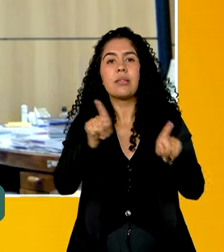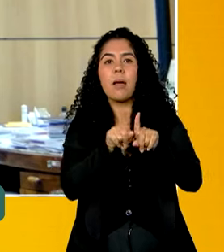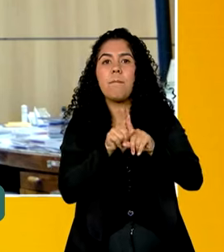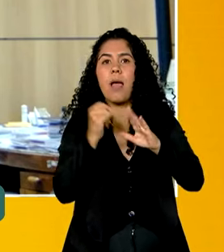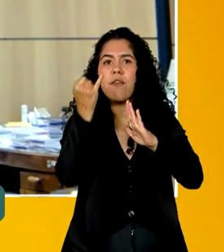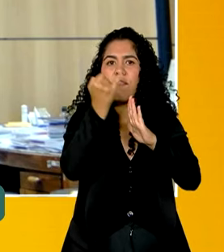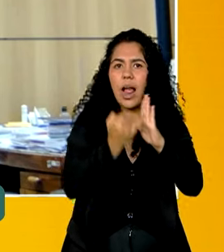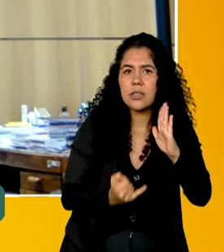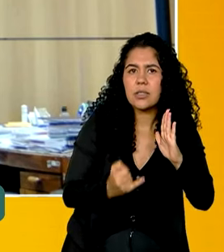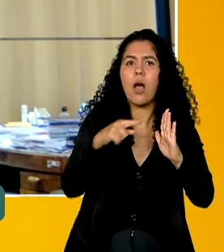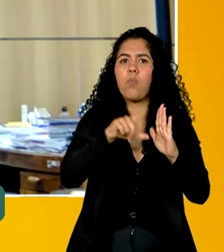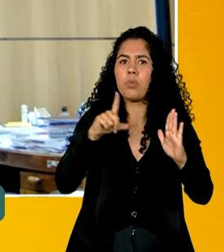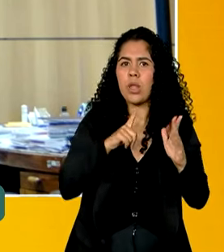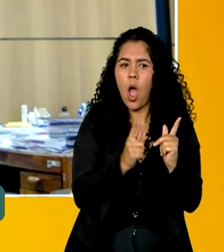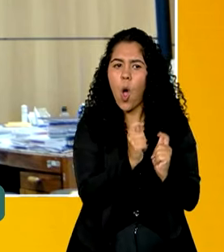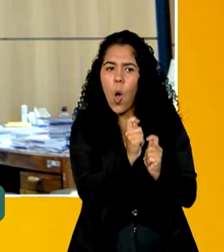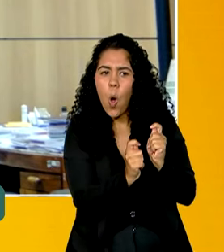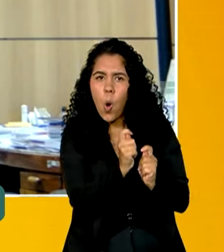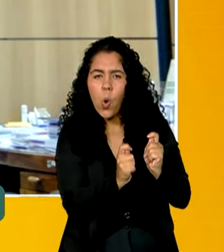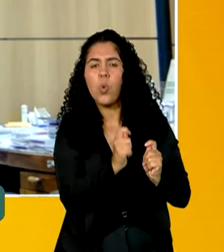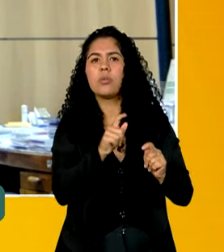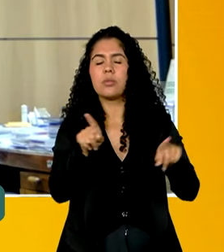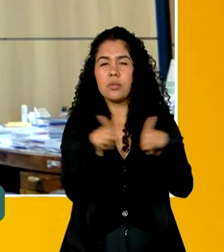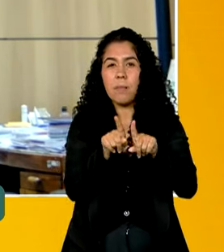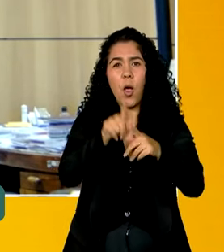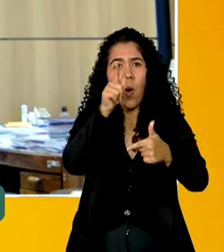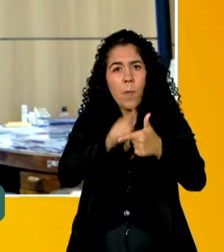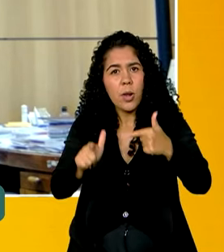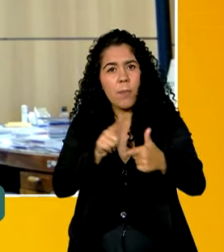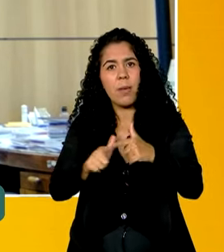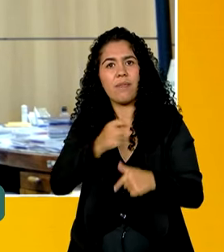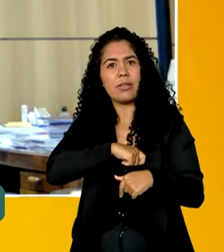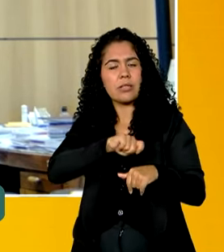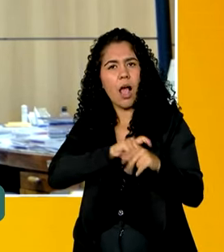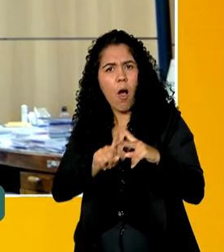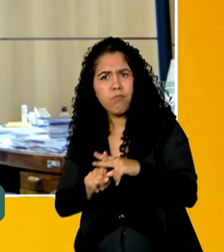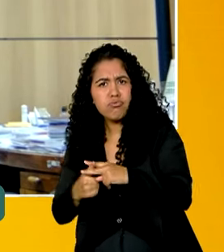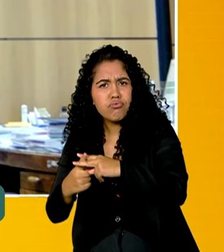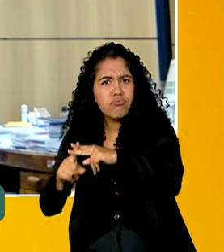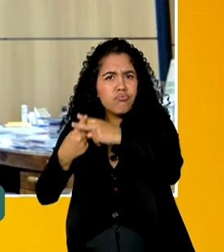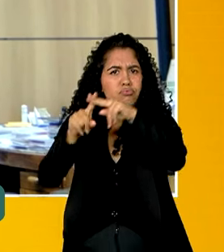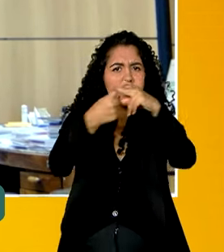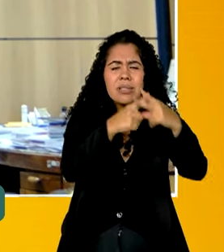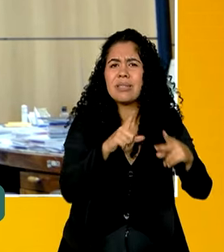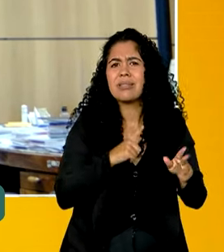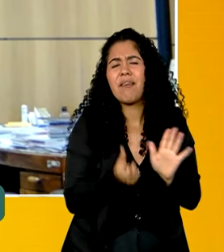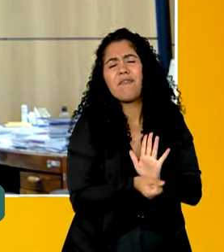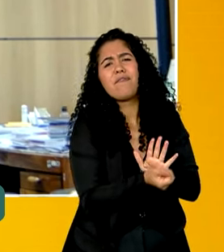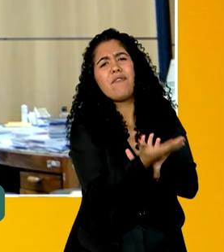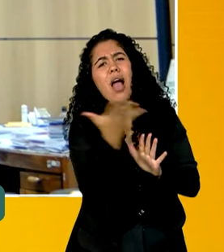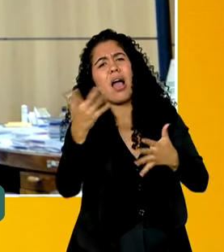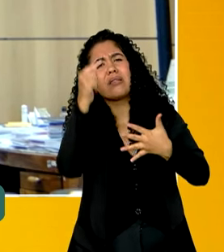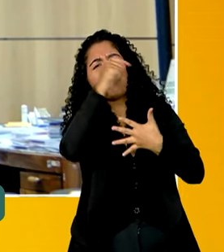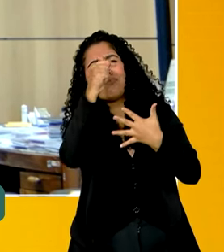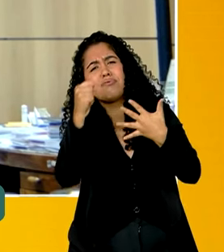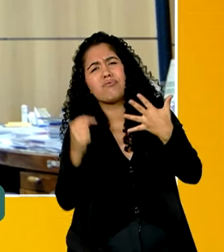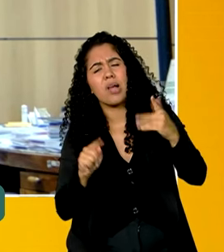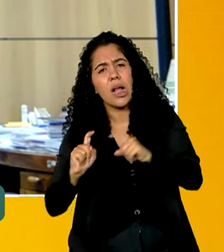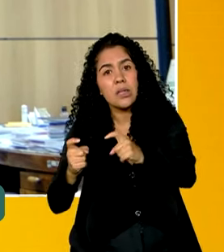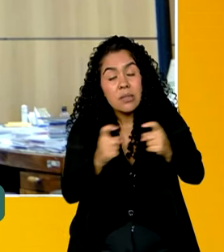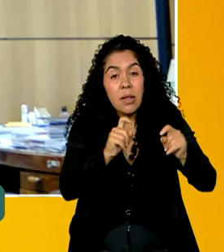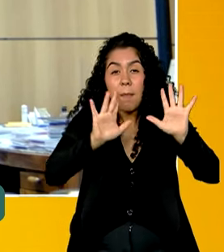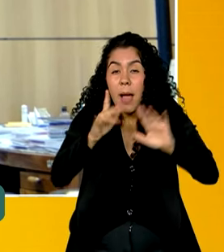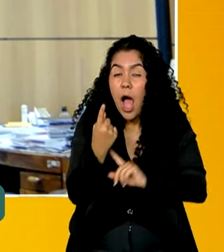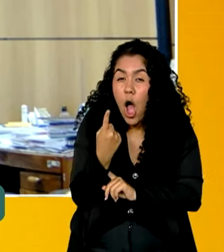sob controle, né, os problemas fiscais sendo ajustados, enfim, você tem muitos debates aí. A única coisa